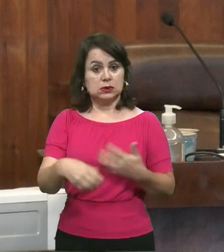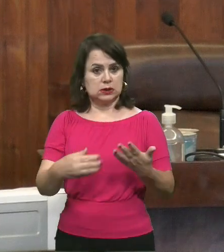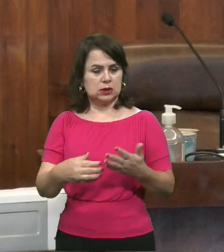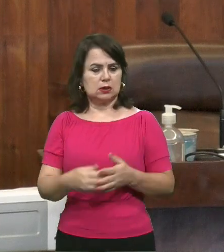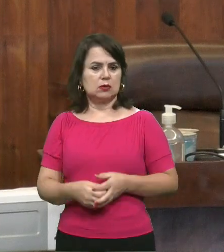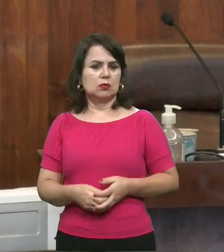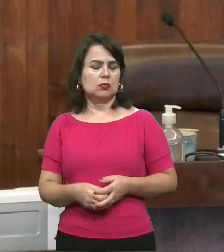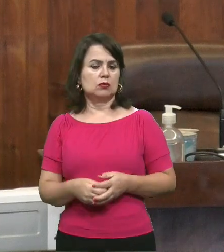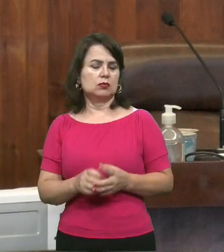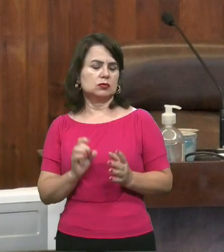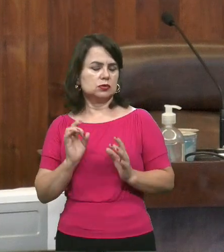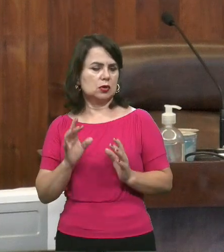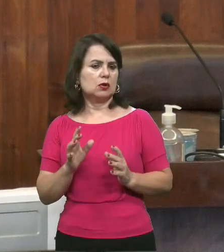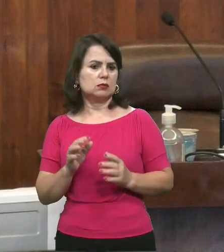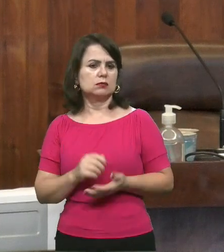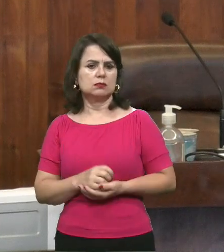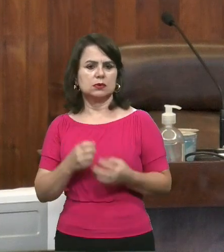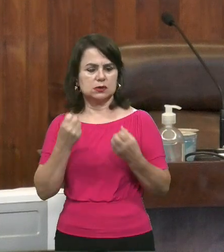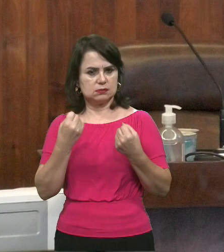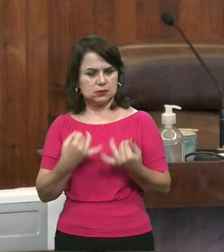gente tem que dar nome aos bois.